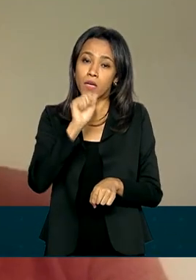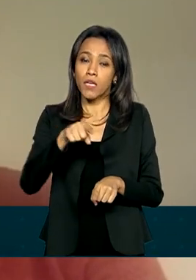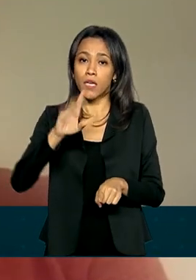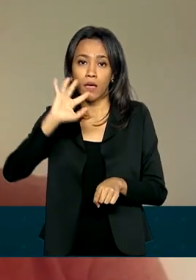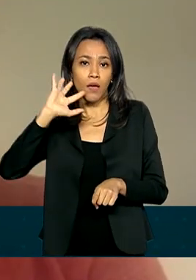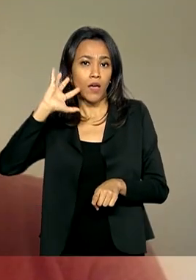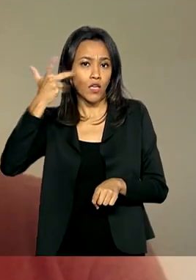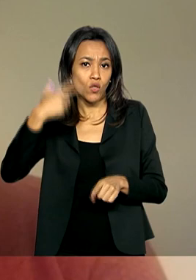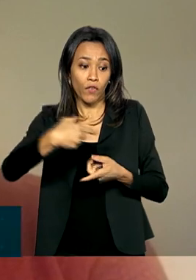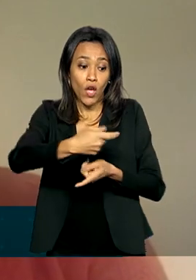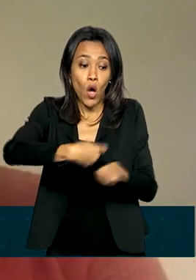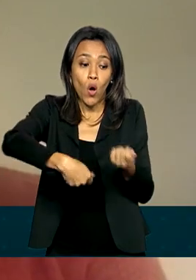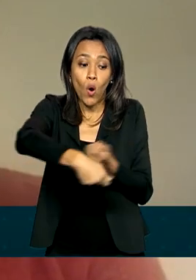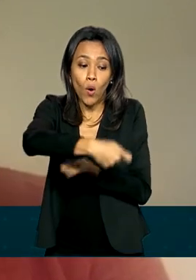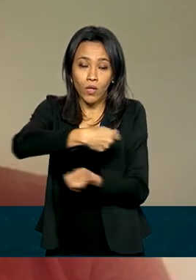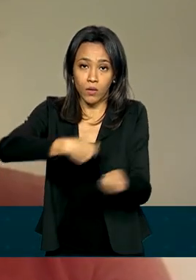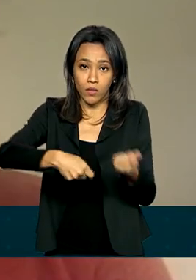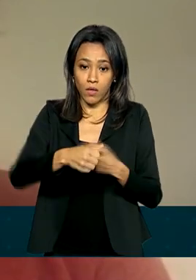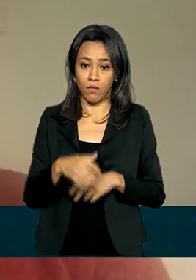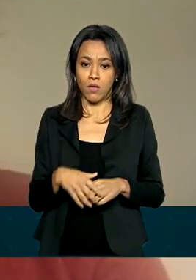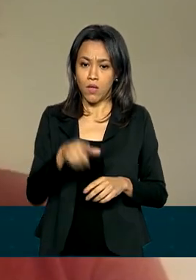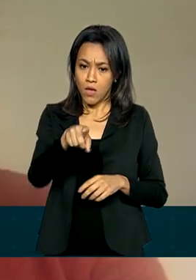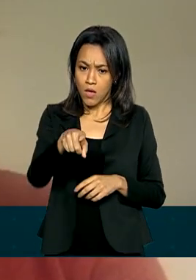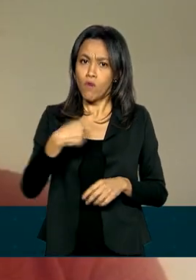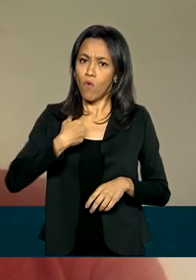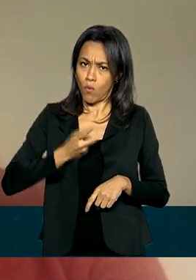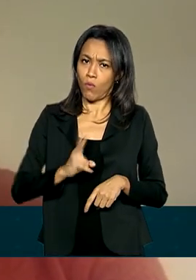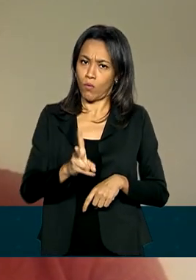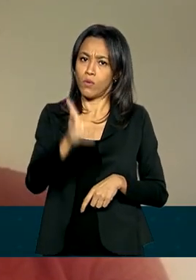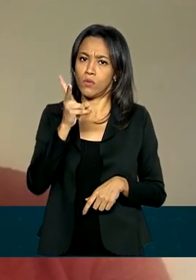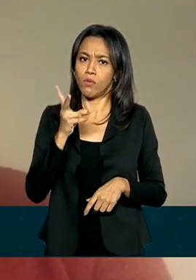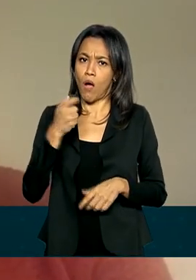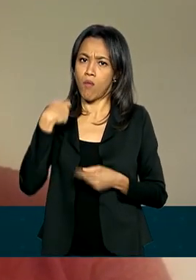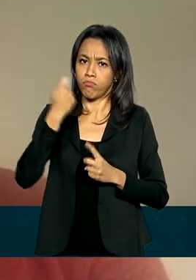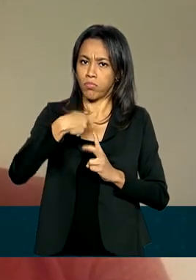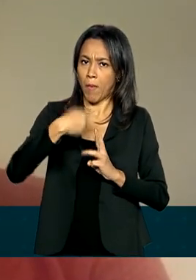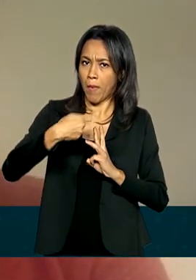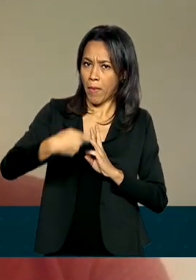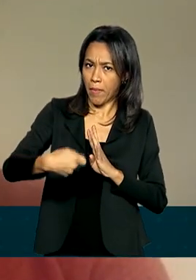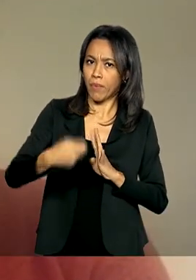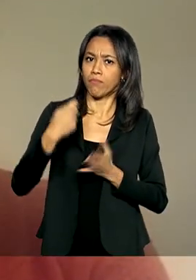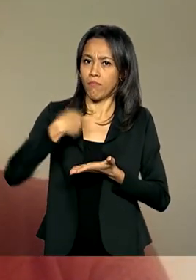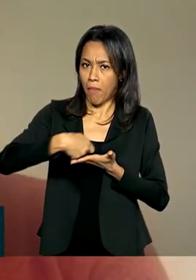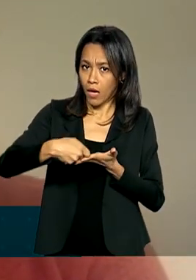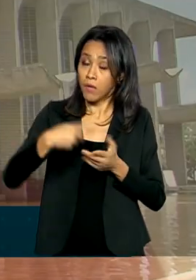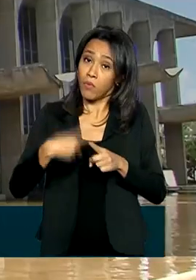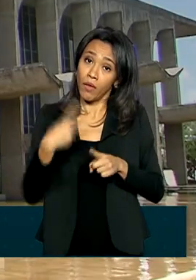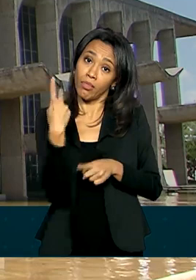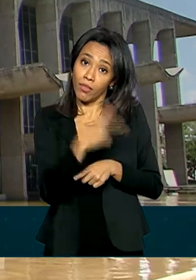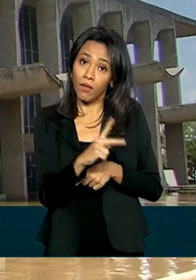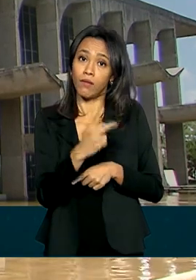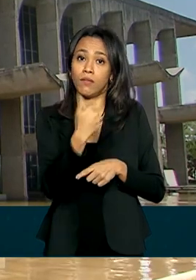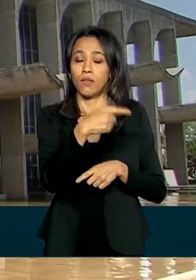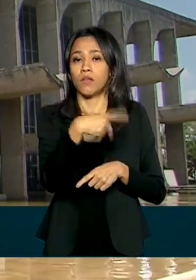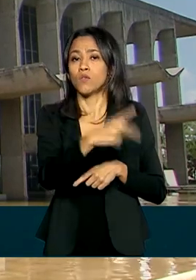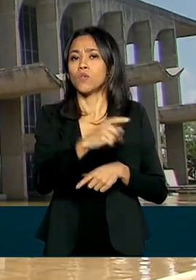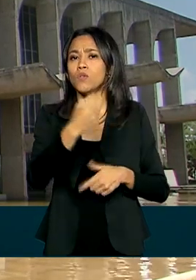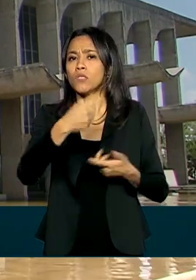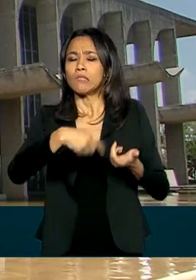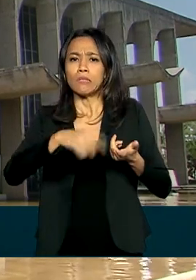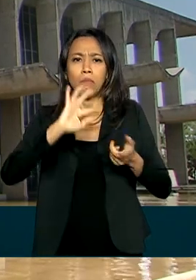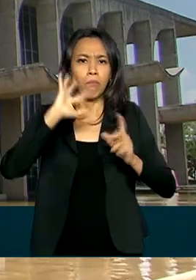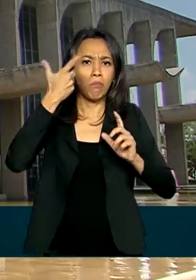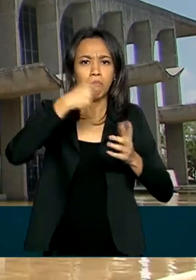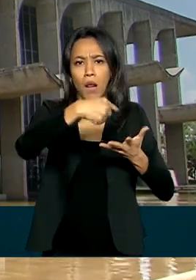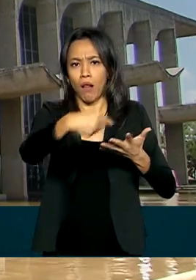Eu não vou deixar de honrar com o pagamento, tendo em vista que ele tem as despesas dele. A Secretaria Nacional